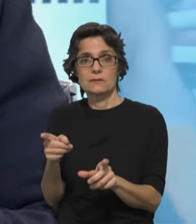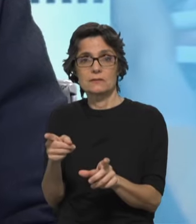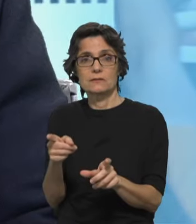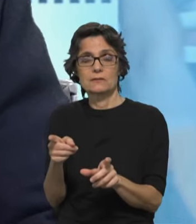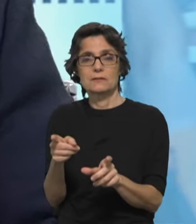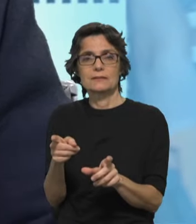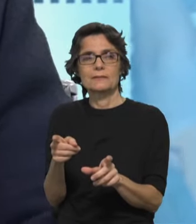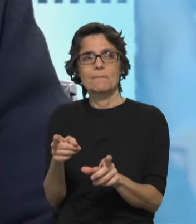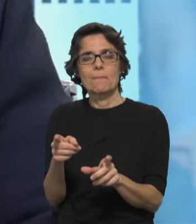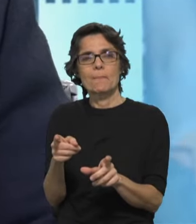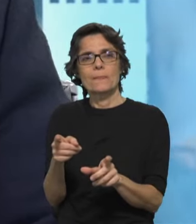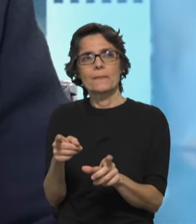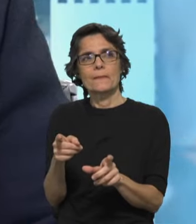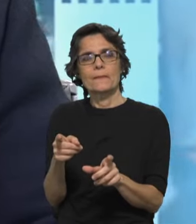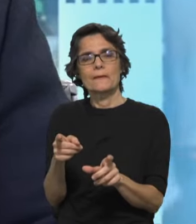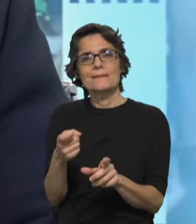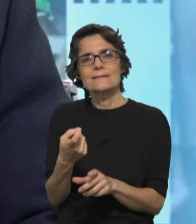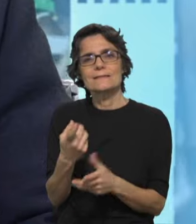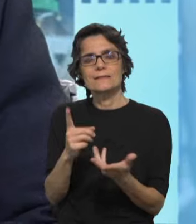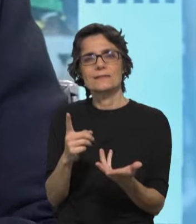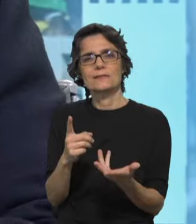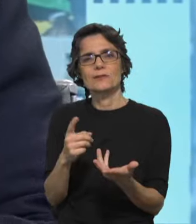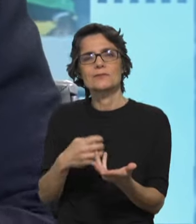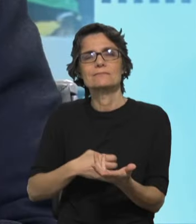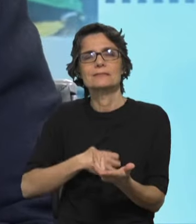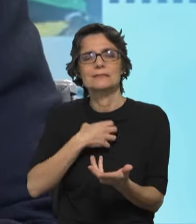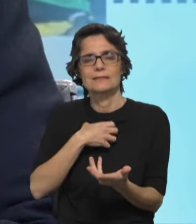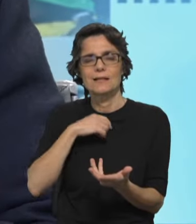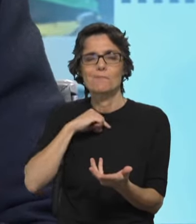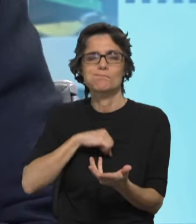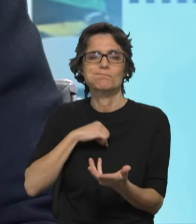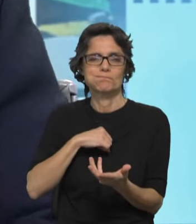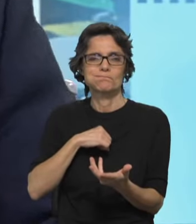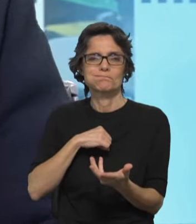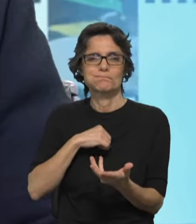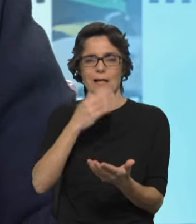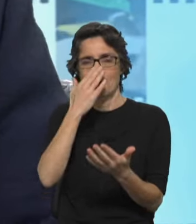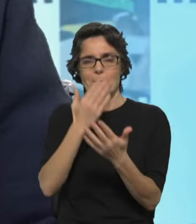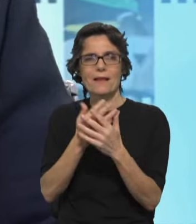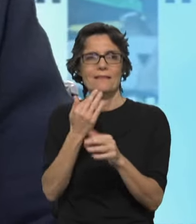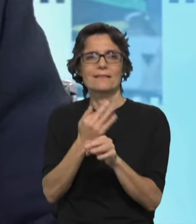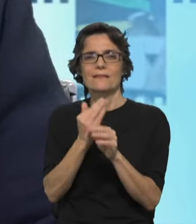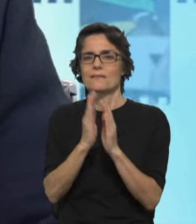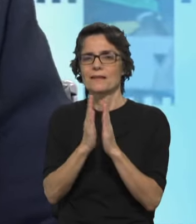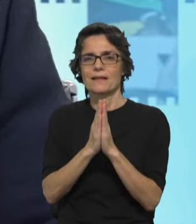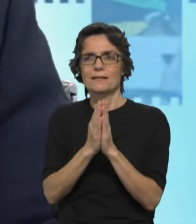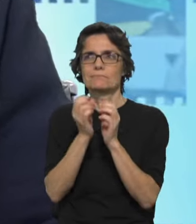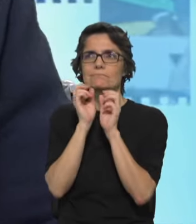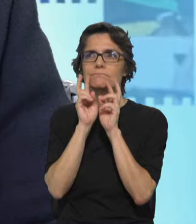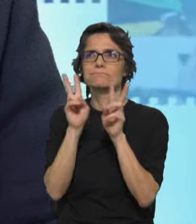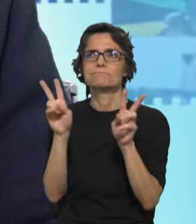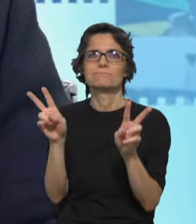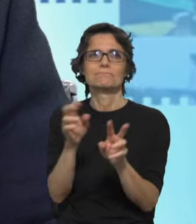sejam capazes de voltar a viver aquele deslumbramento frente àquilo que celebram, que é fundamental